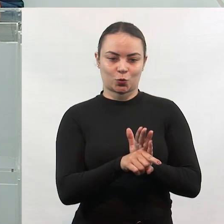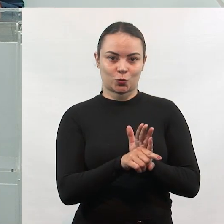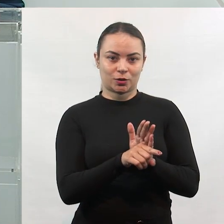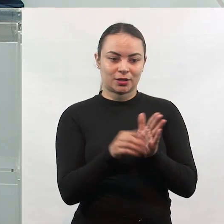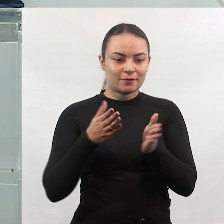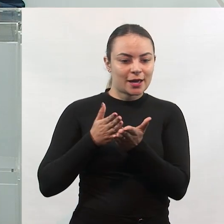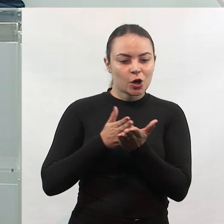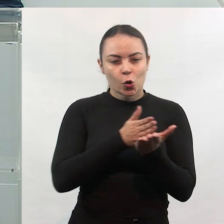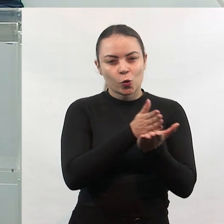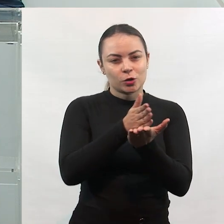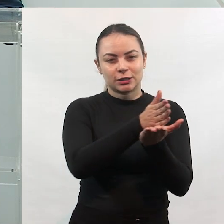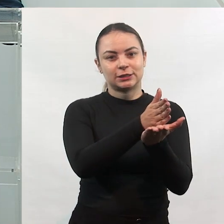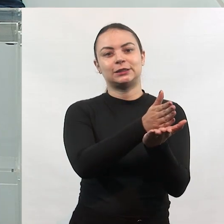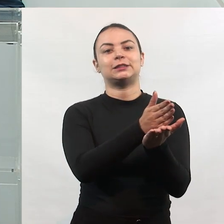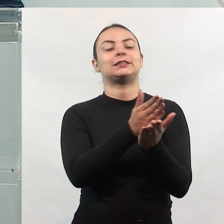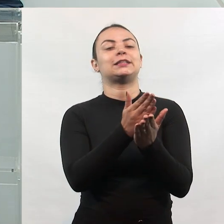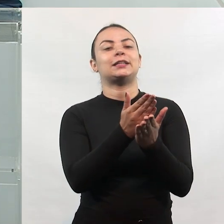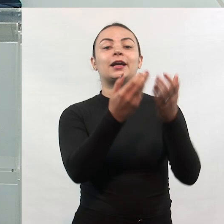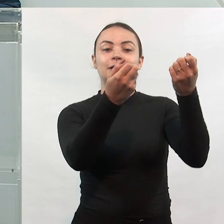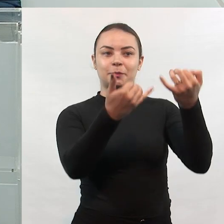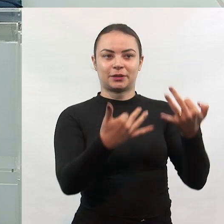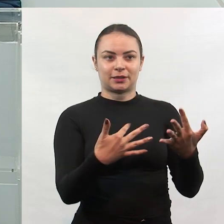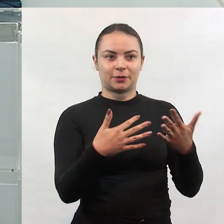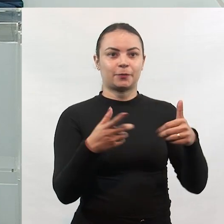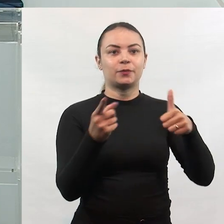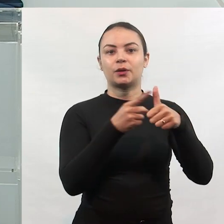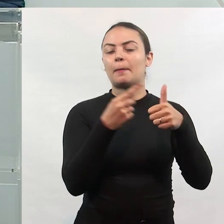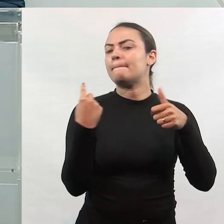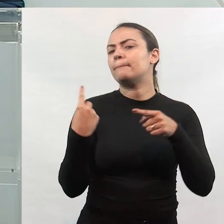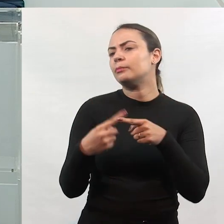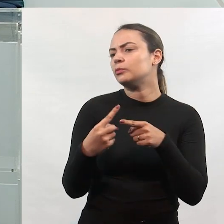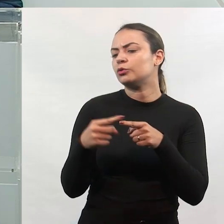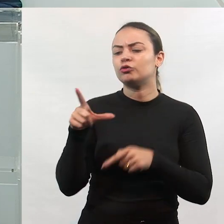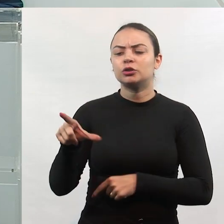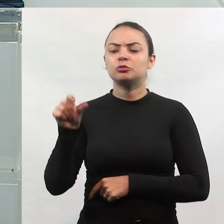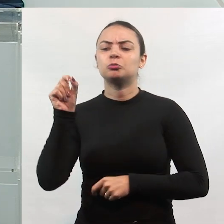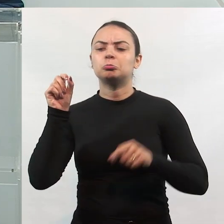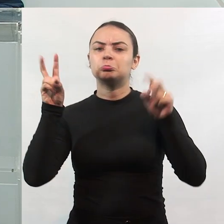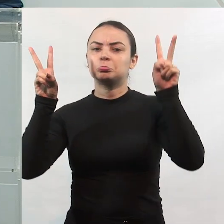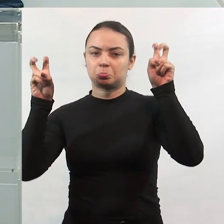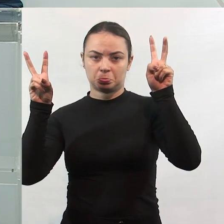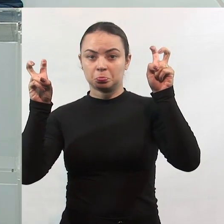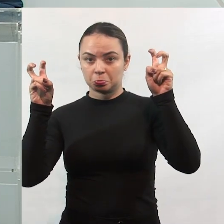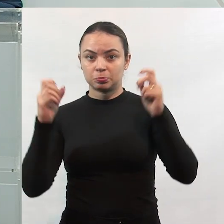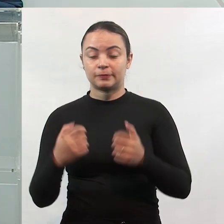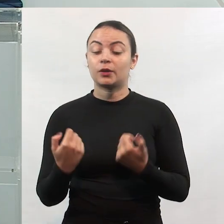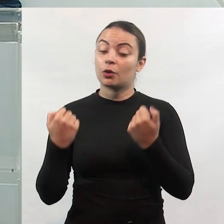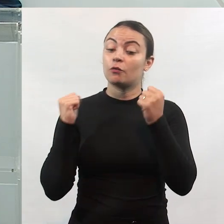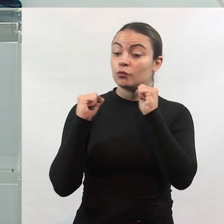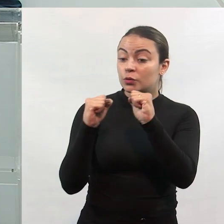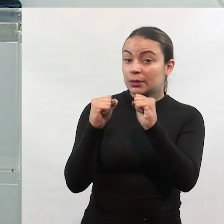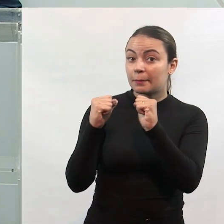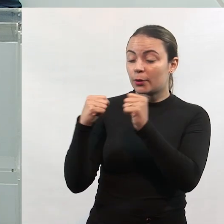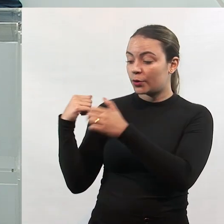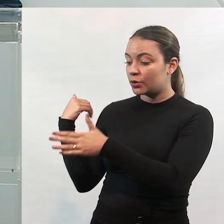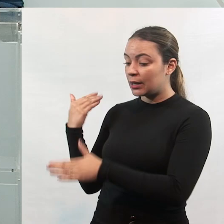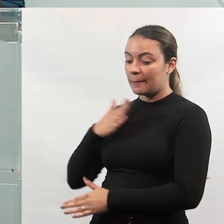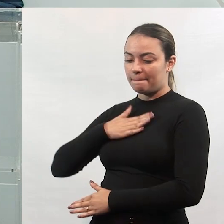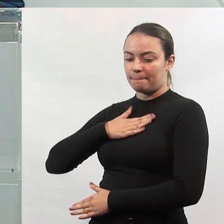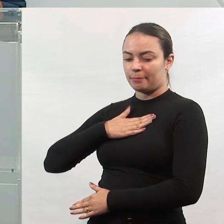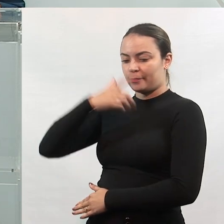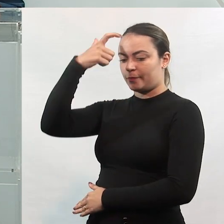pesquisador, né? Então, enquanto pesquisador da área, você pode remeter a isso na tua justificativa, a experiência com o